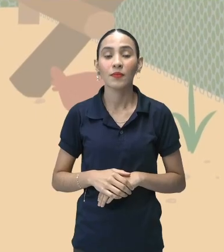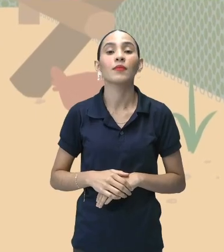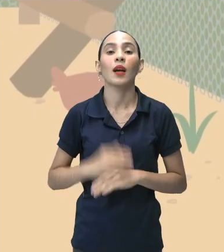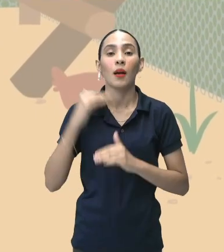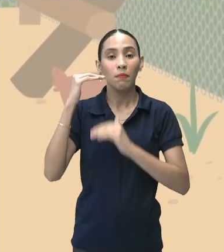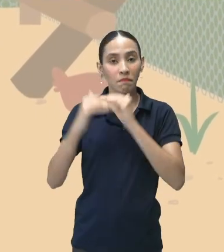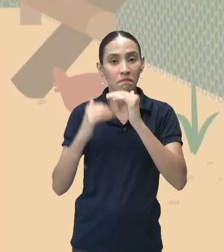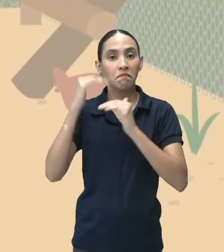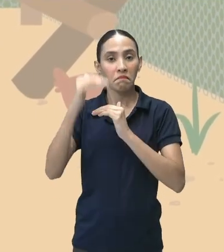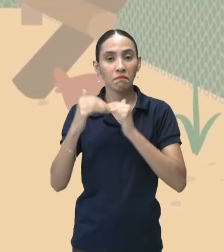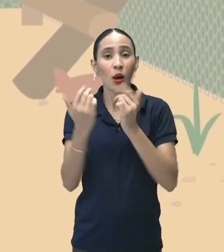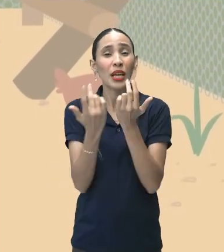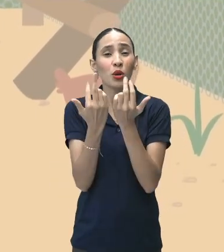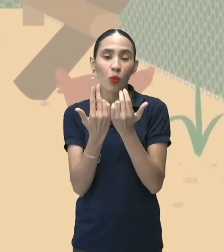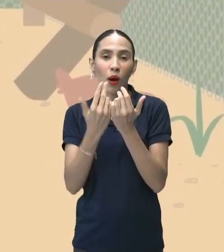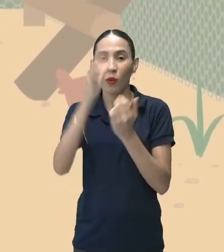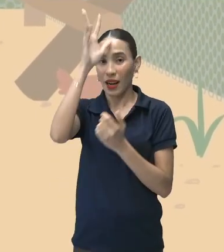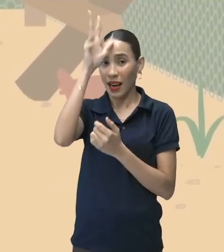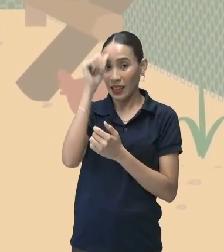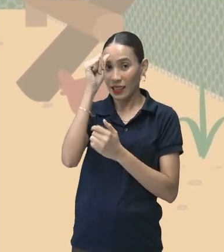Cresceu como uma galinha.